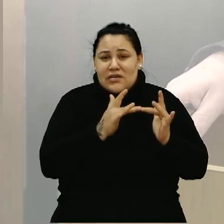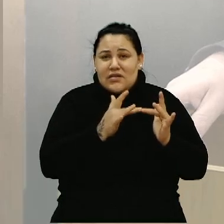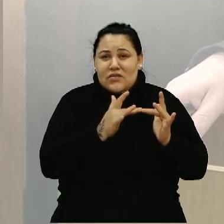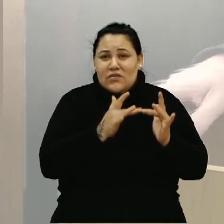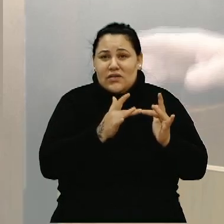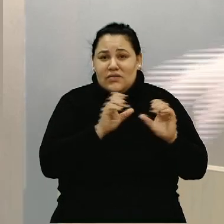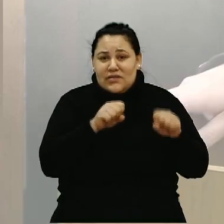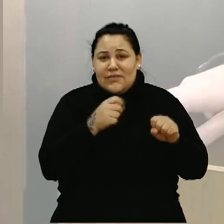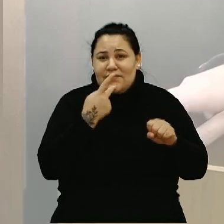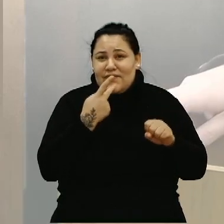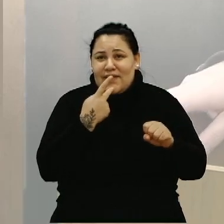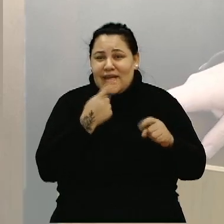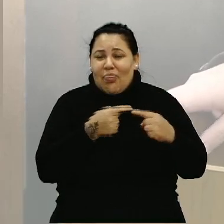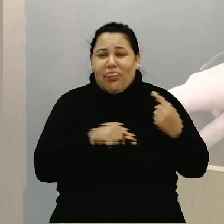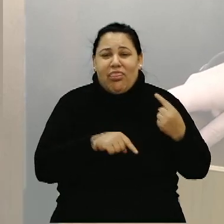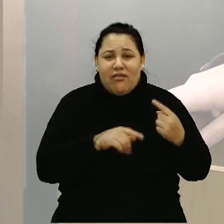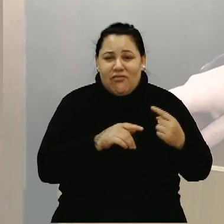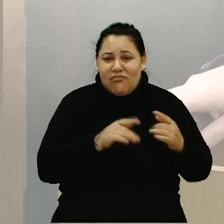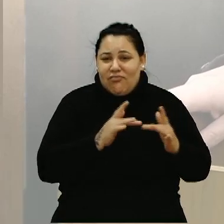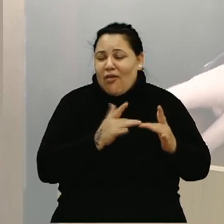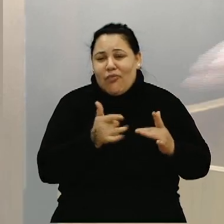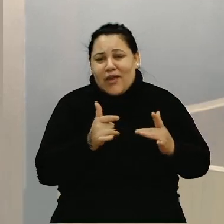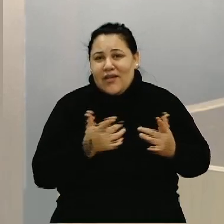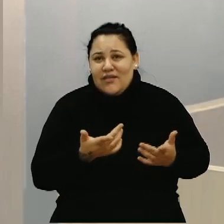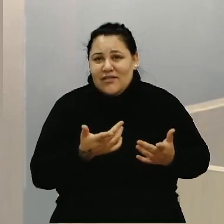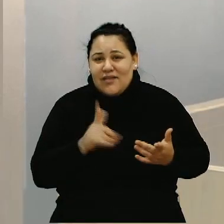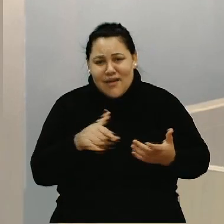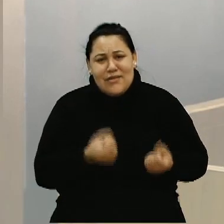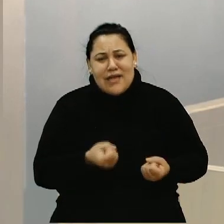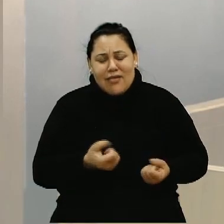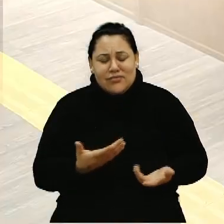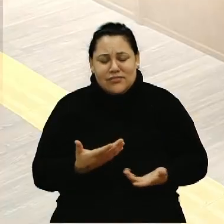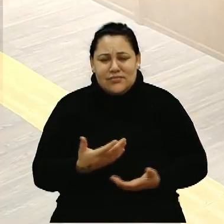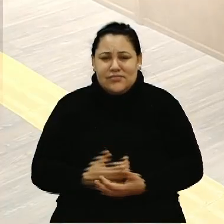aí é forçar um pouco demais a barra. Era isso, presidente. Muito obrigado. Obrigado.